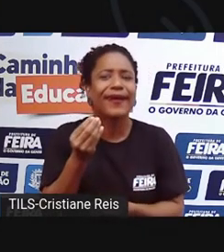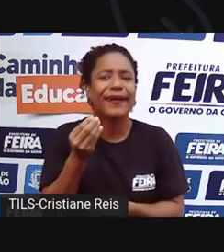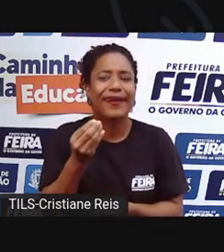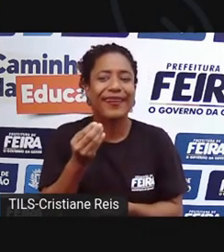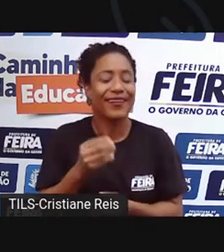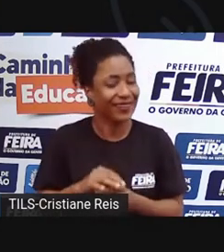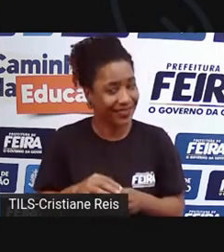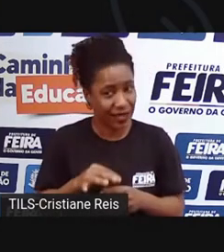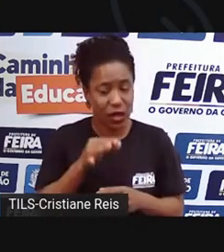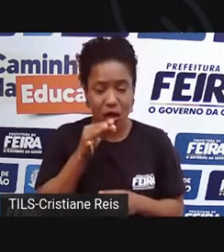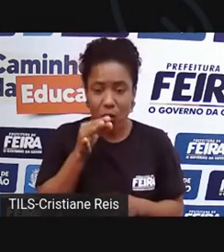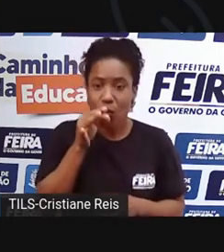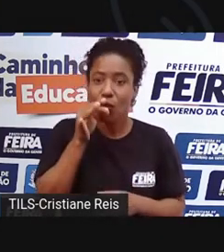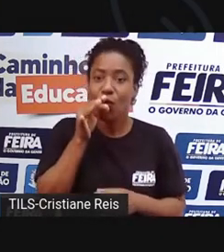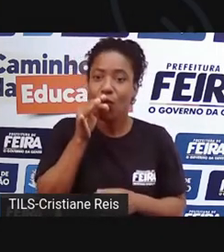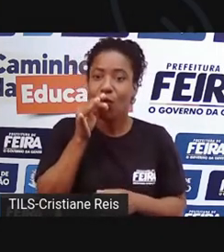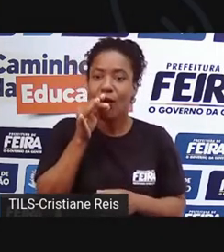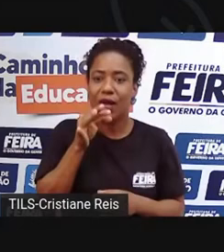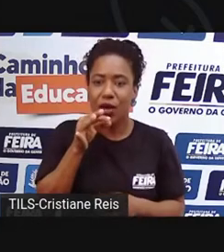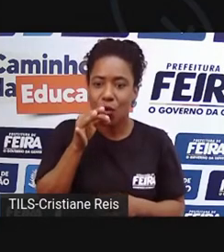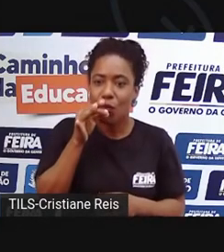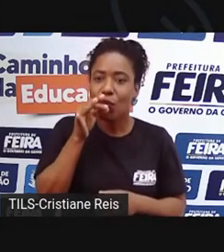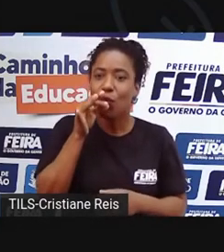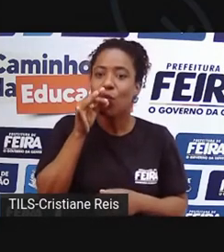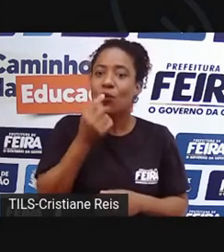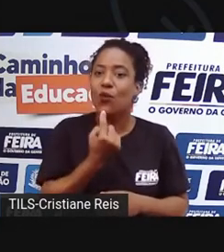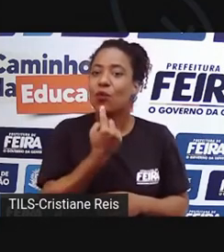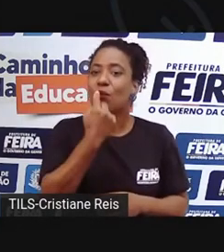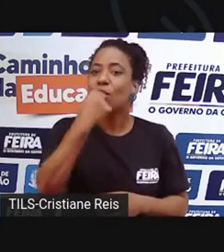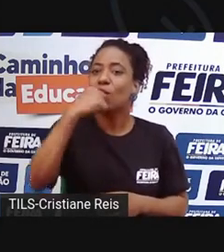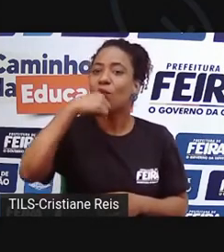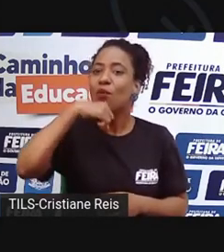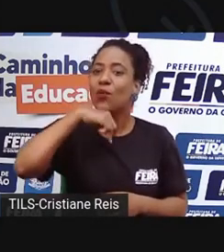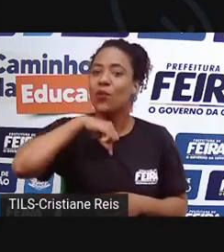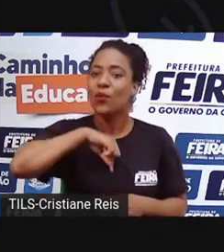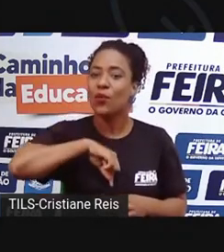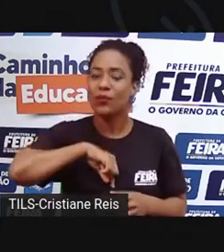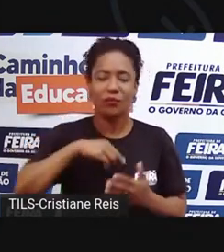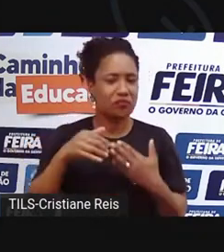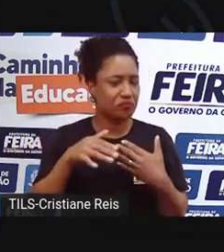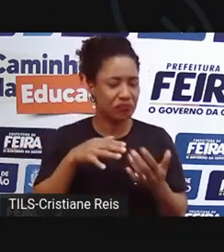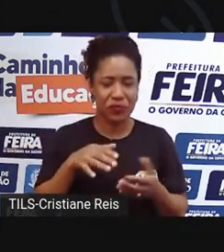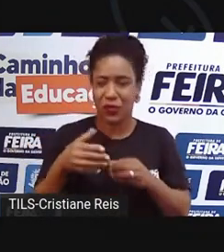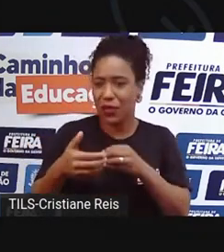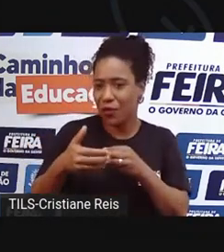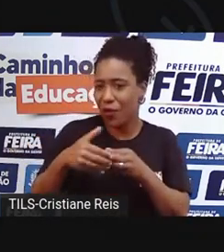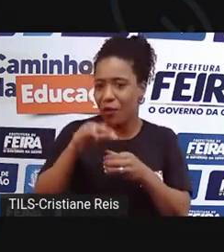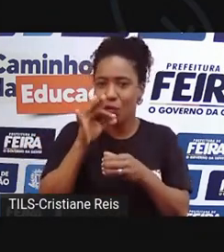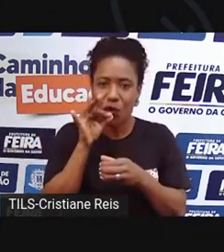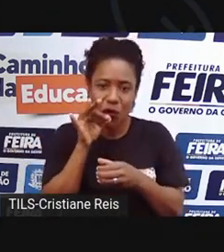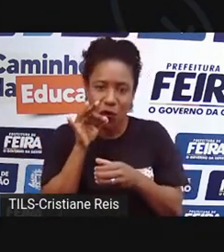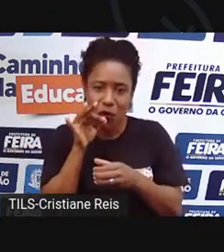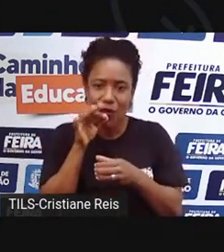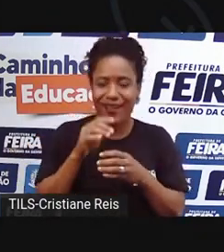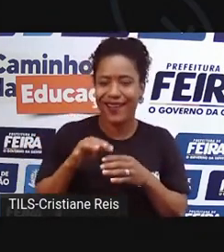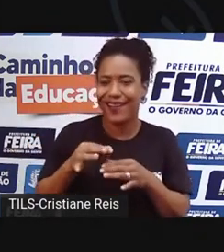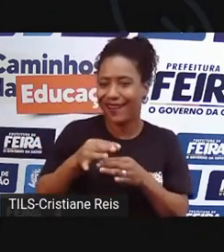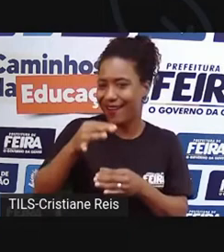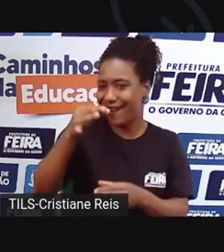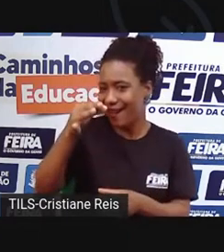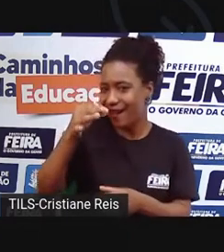mesmo, para sugar o líquido do copo, da garrafa, da caneca,